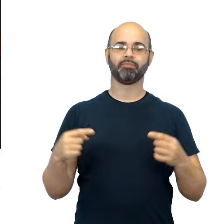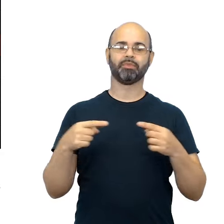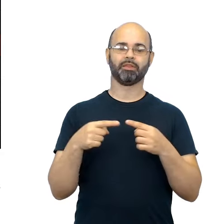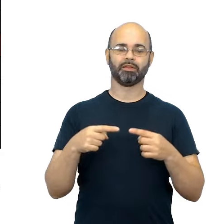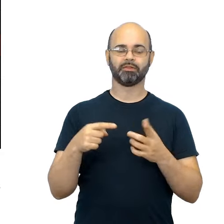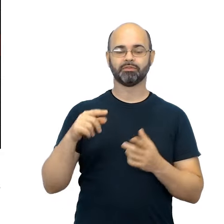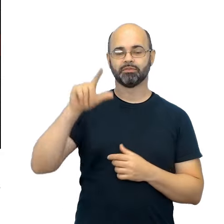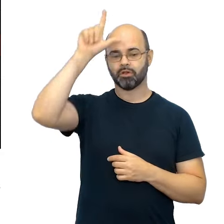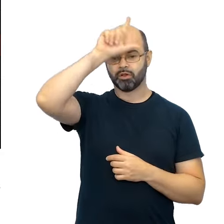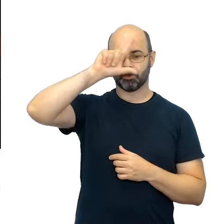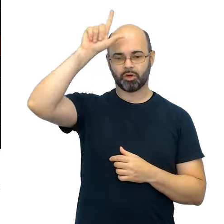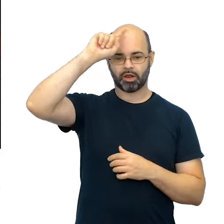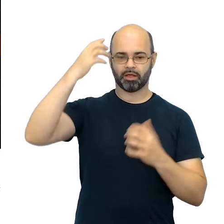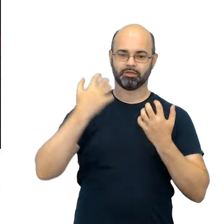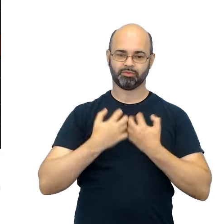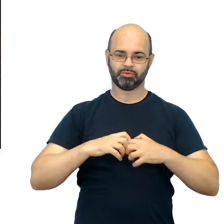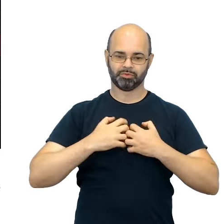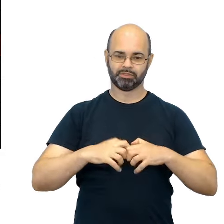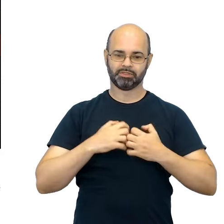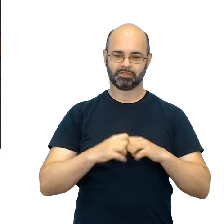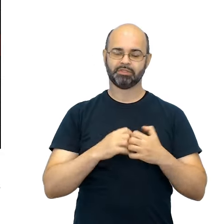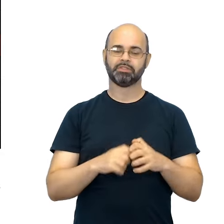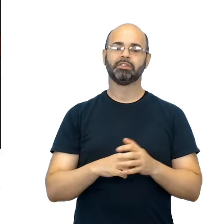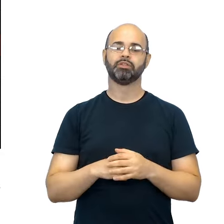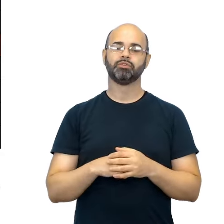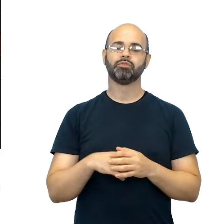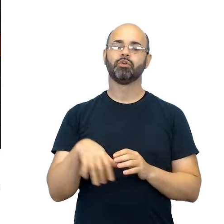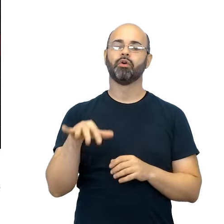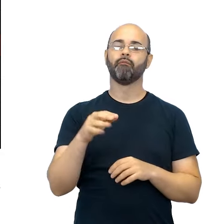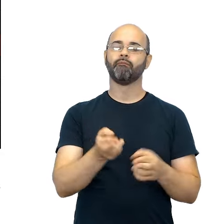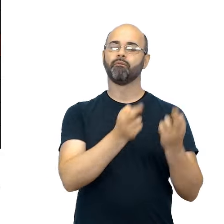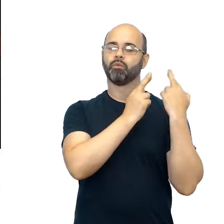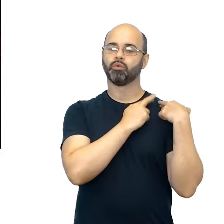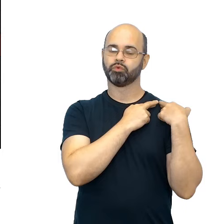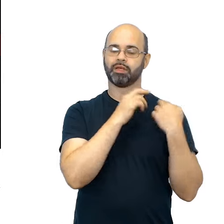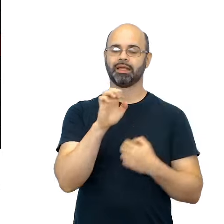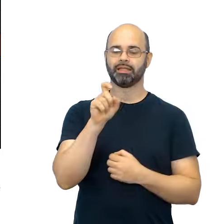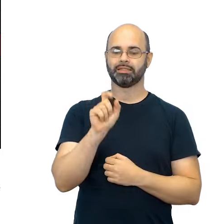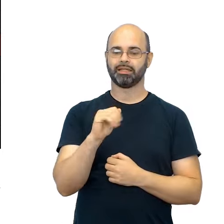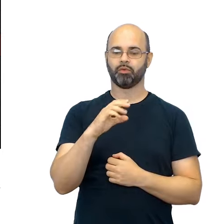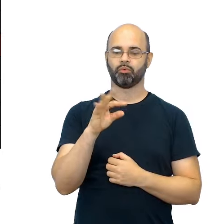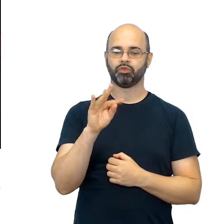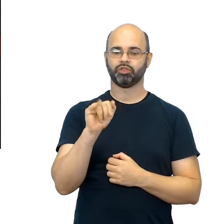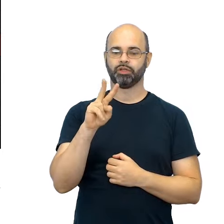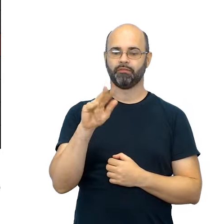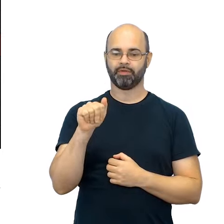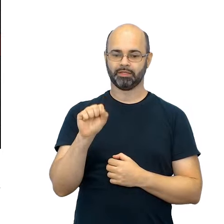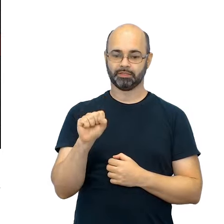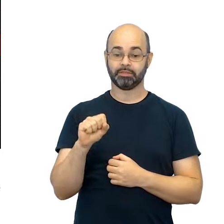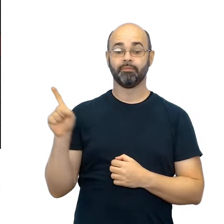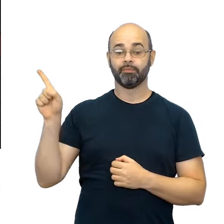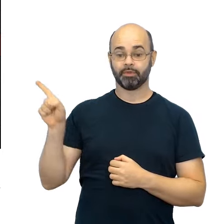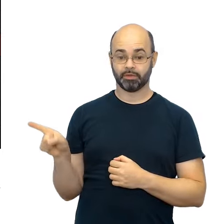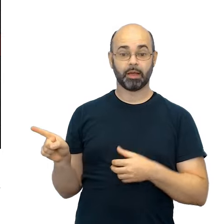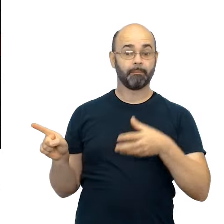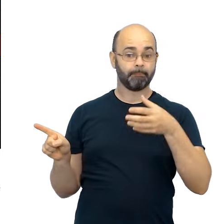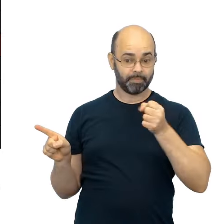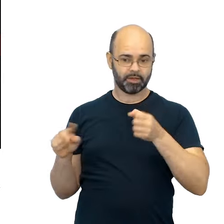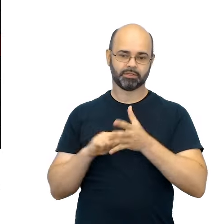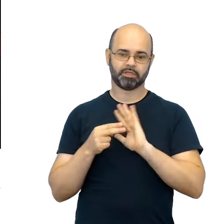e Funções Executivas. Essas linhas brancas é o que ainda está por vir. É bom a gente anotar para a gente